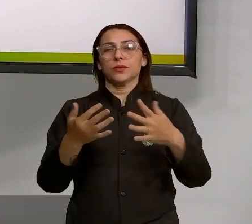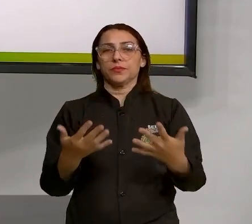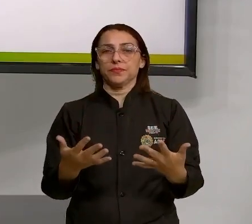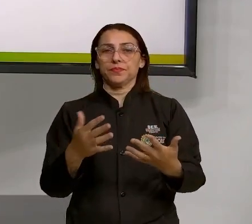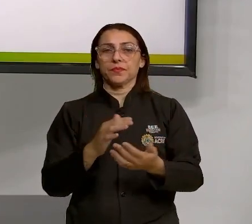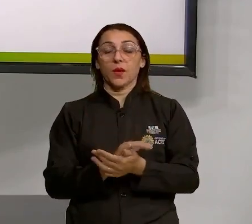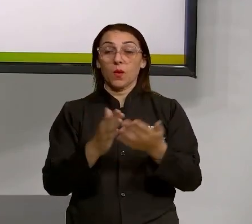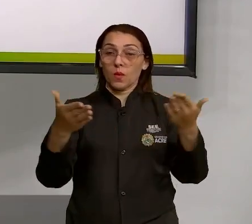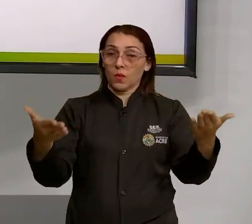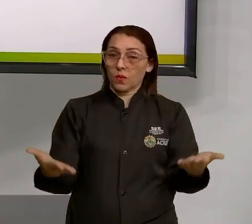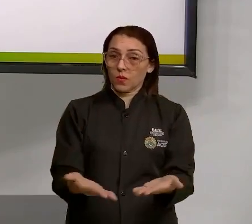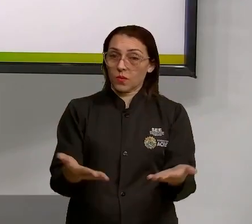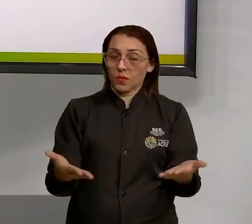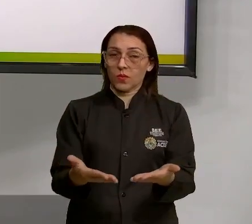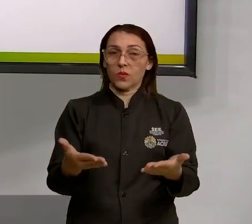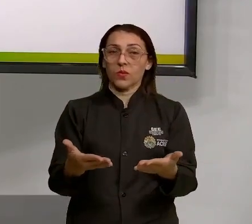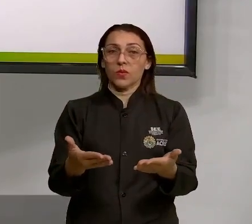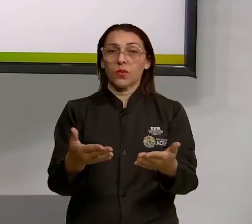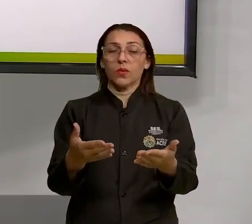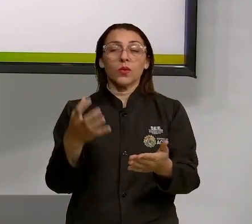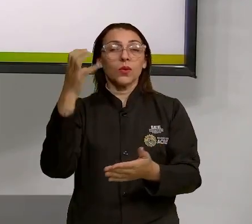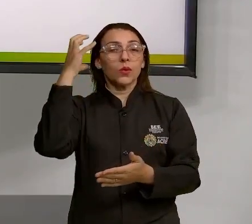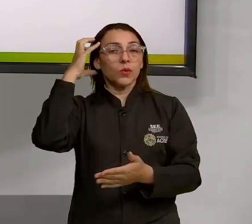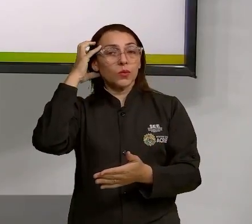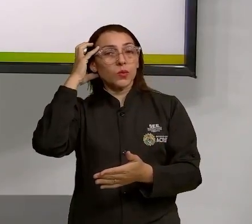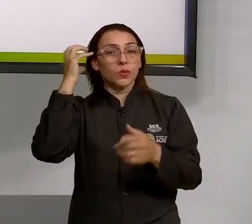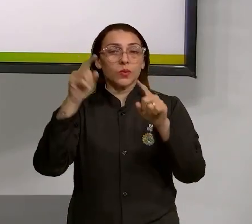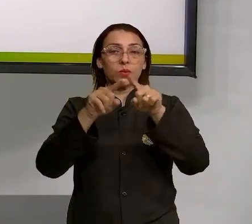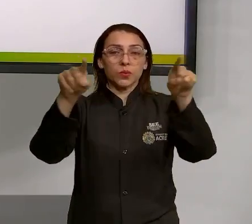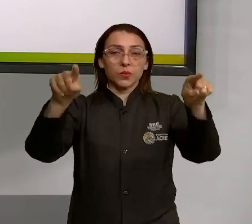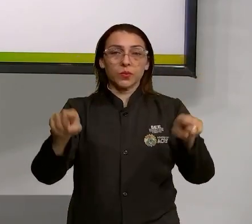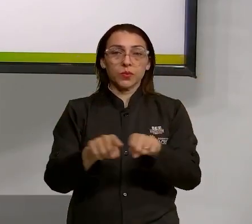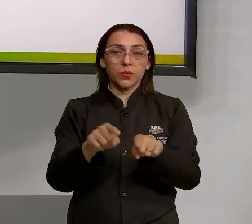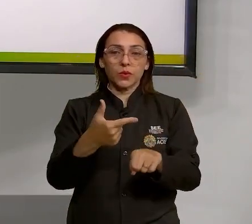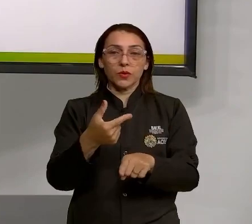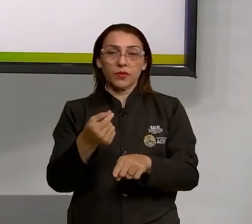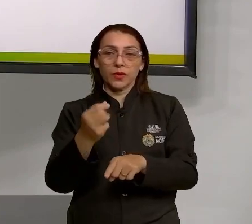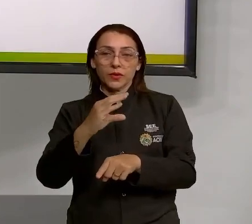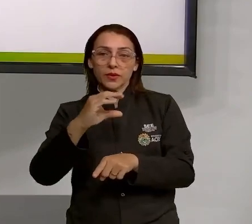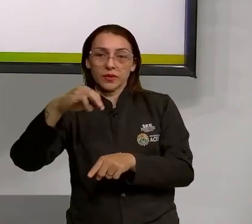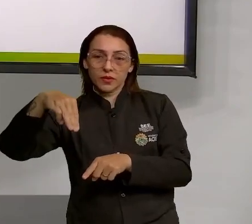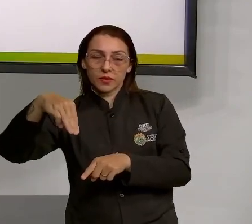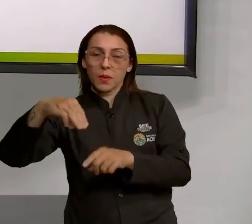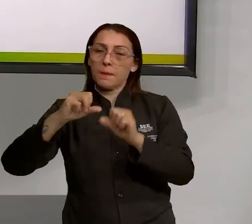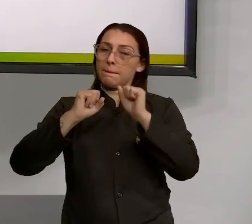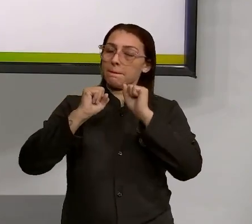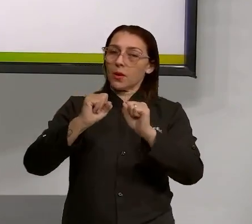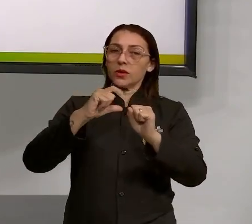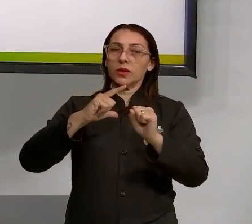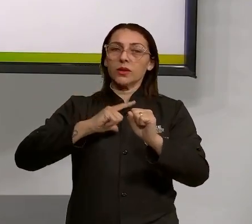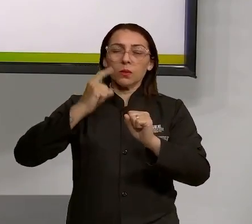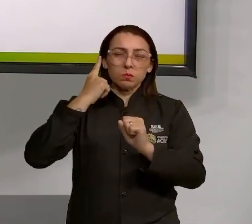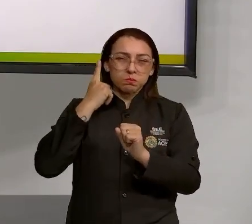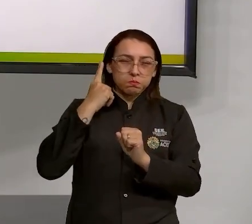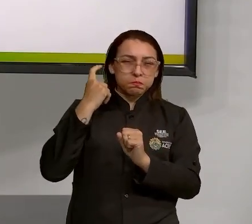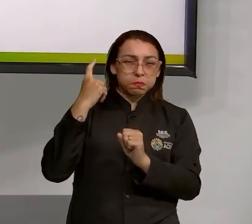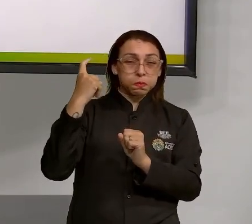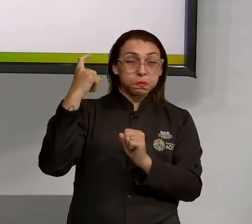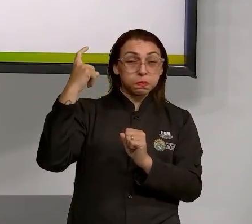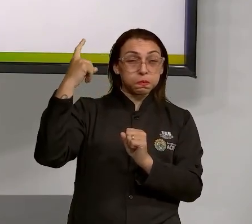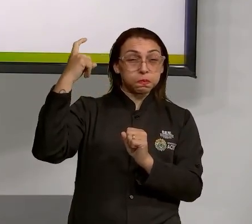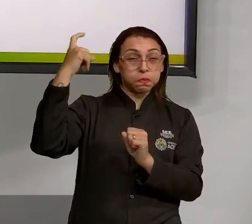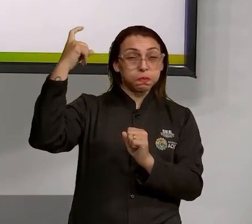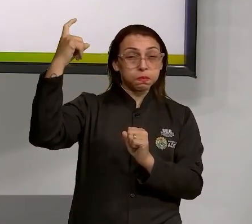Hoje, uma caixa de som de 20 centímetros ela pode ter um som que vai numa